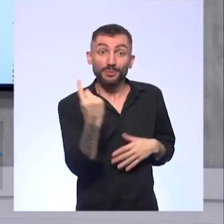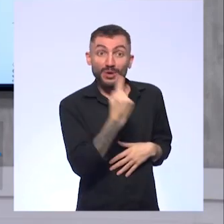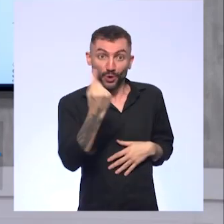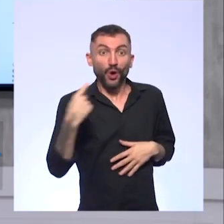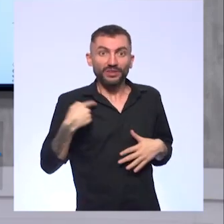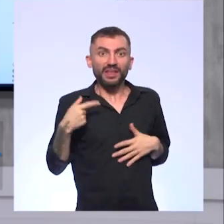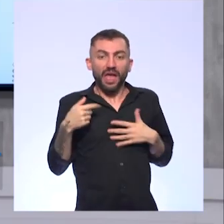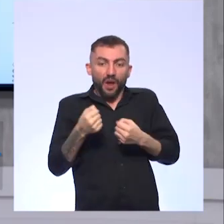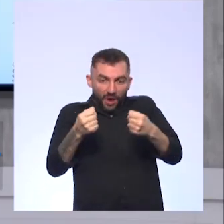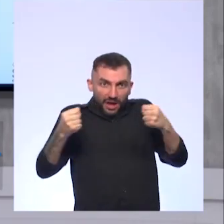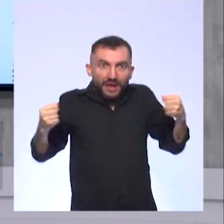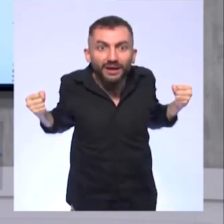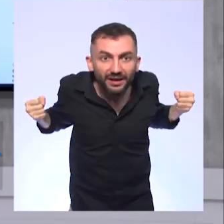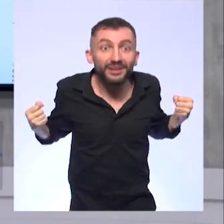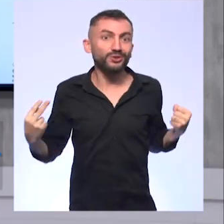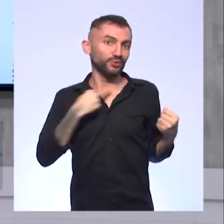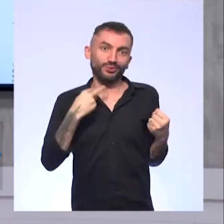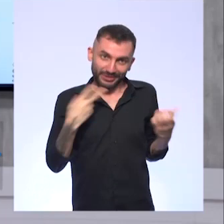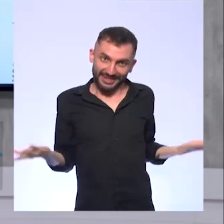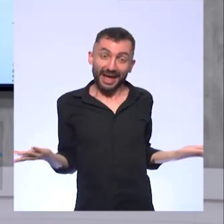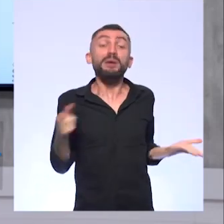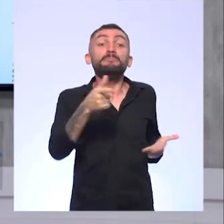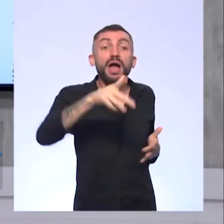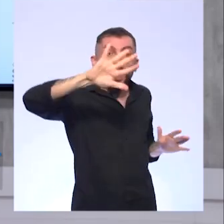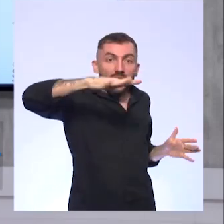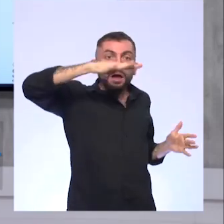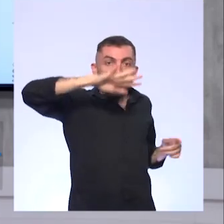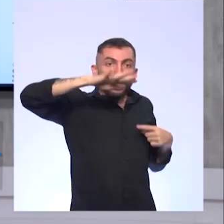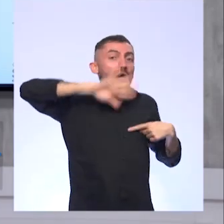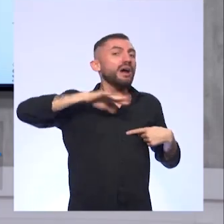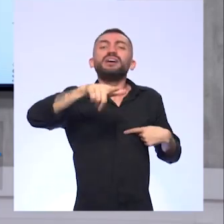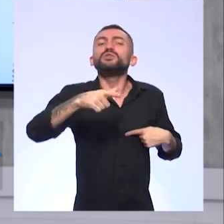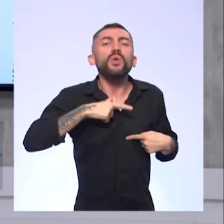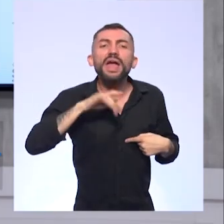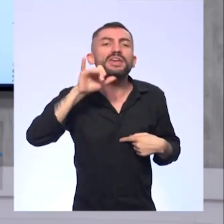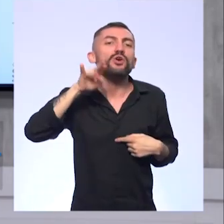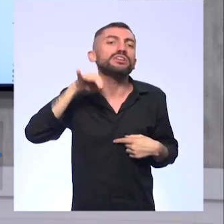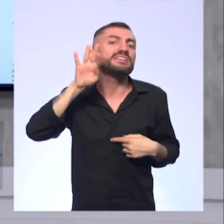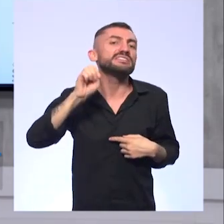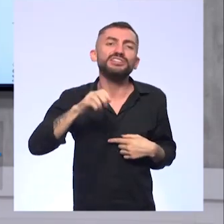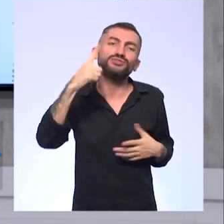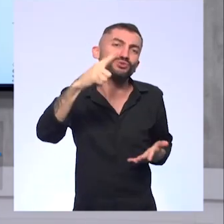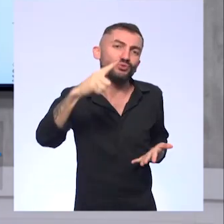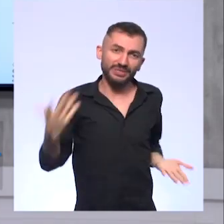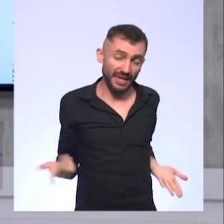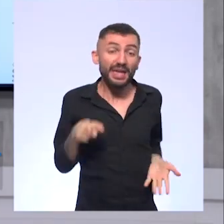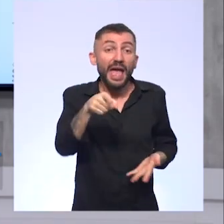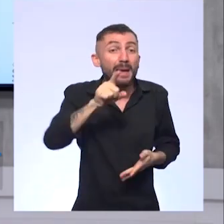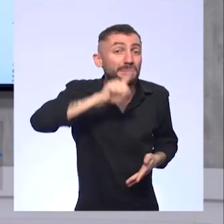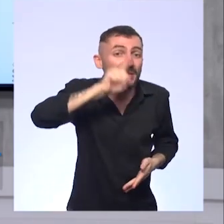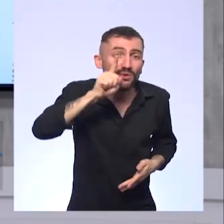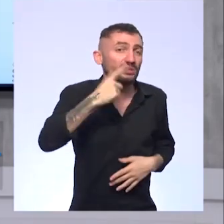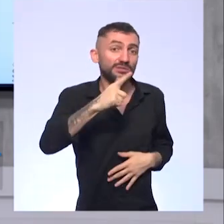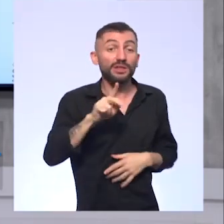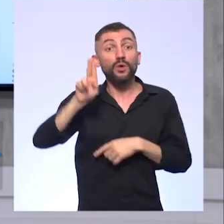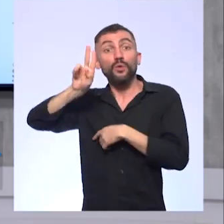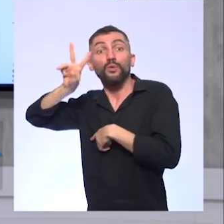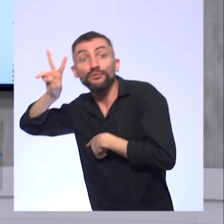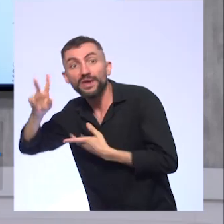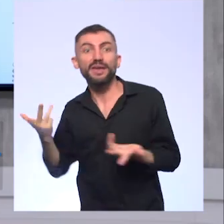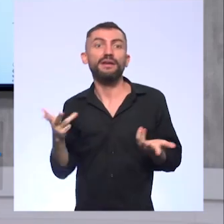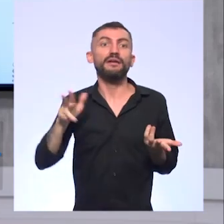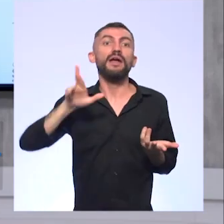te cozinhar mas o microondas não é uma radiação ionizante ela não tem ela não zero mesmo perigo do que o ultravioleta